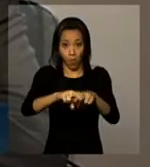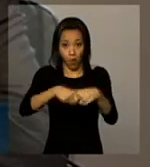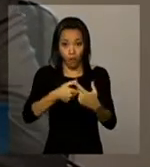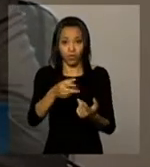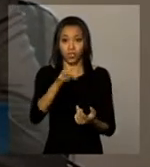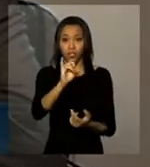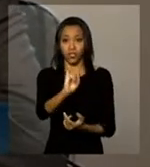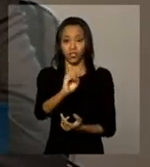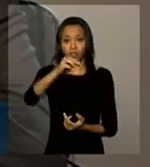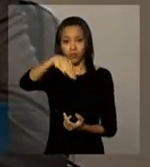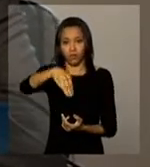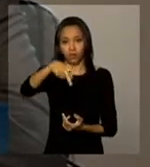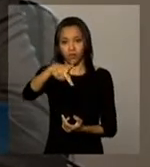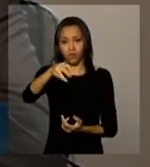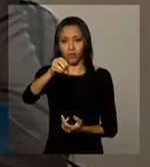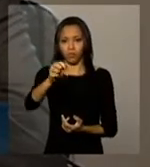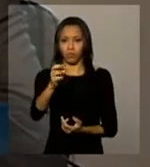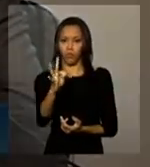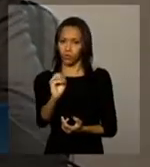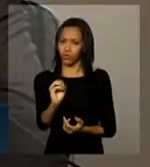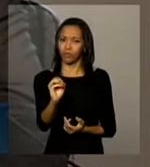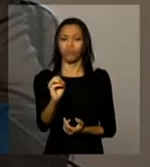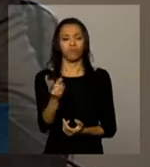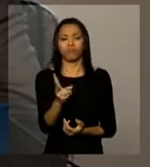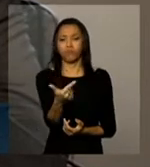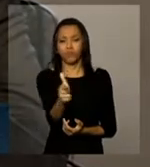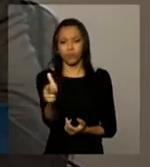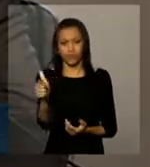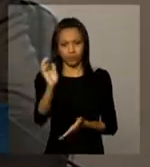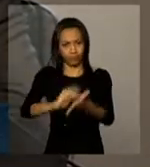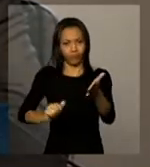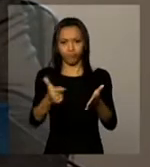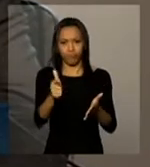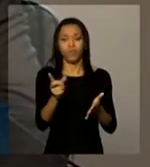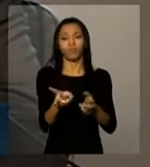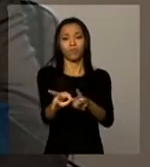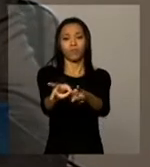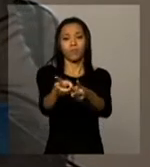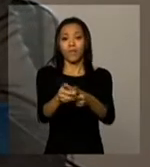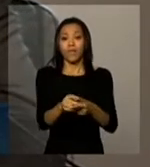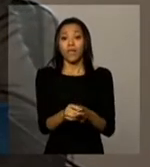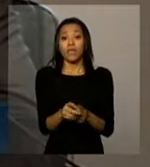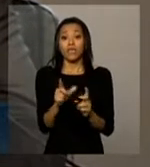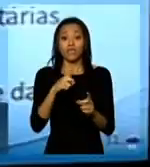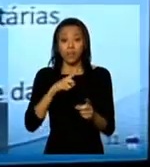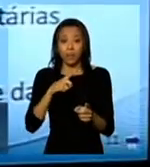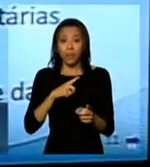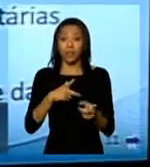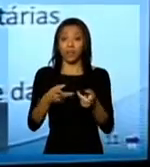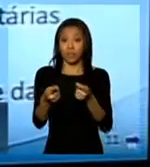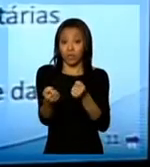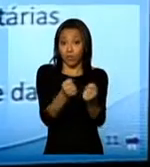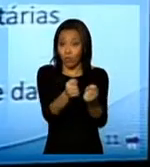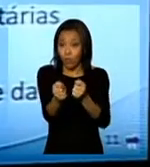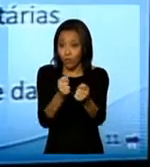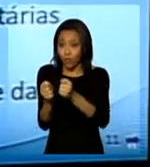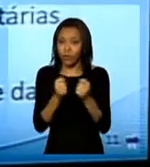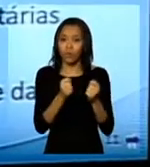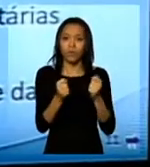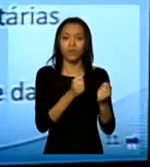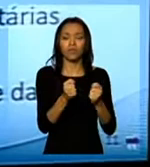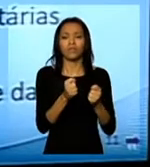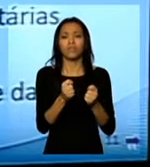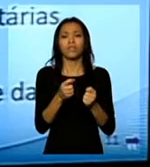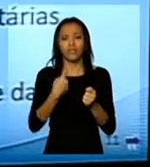finalmente, a premissa de contenção das despesas de custeio e contenção da máquina administrativa que